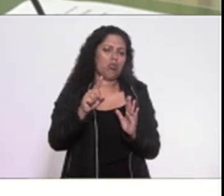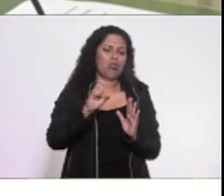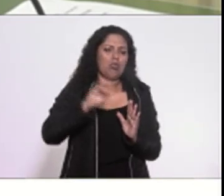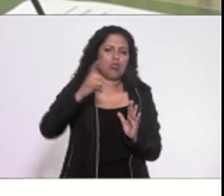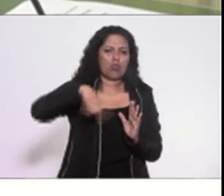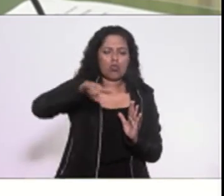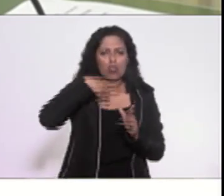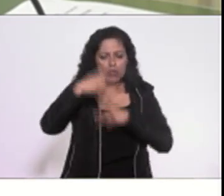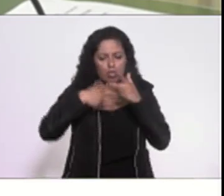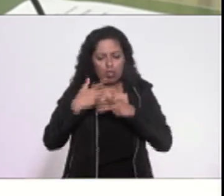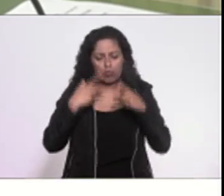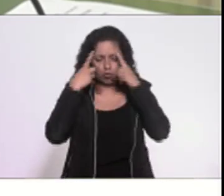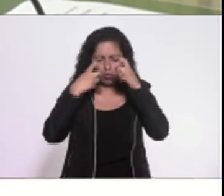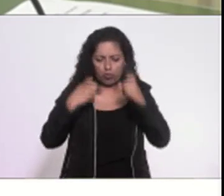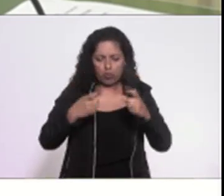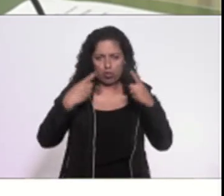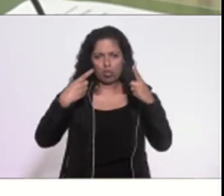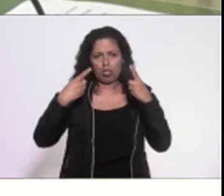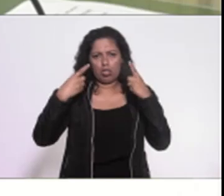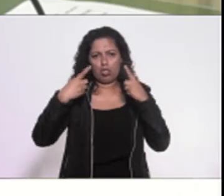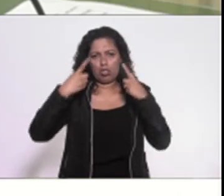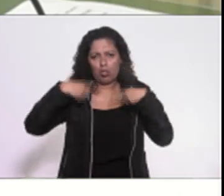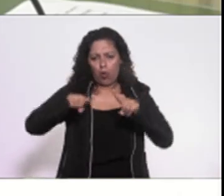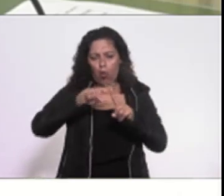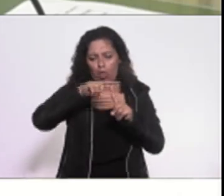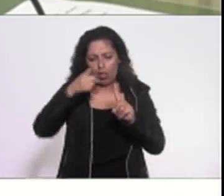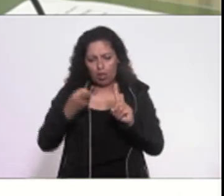violência obstétrica, a gente podia estar